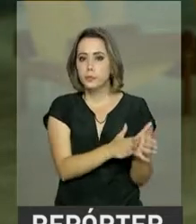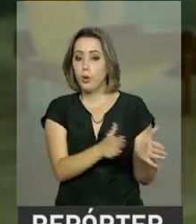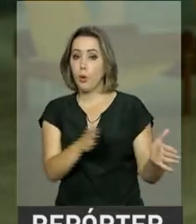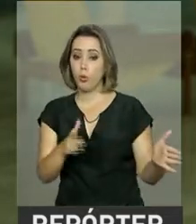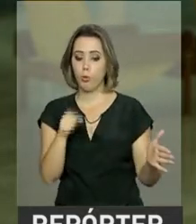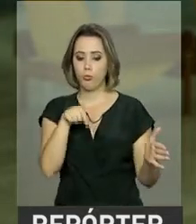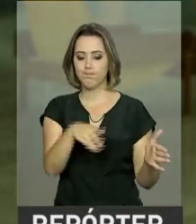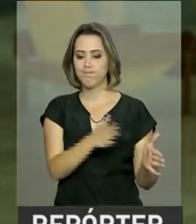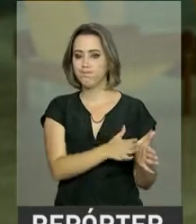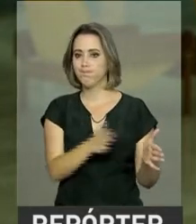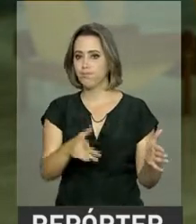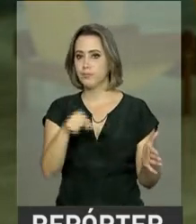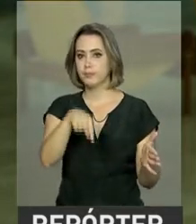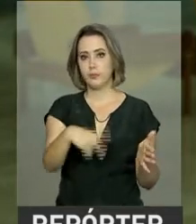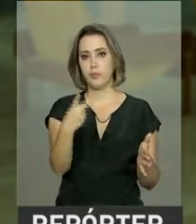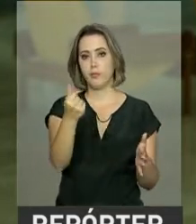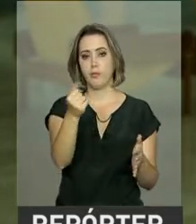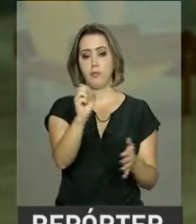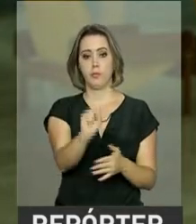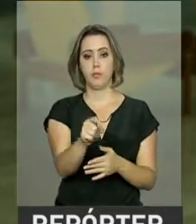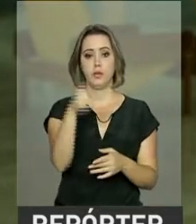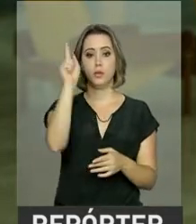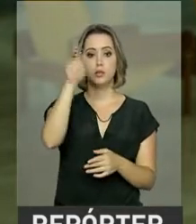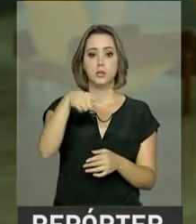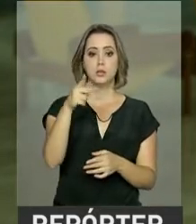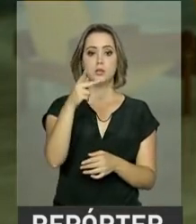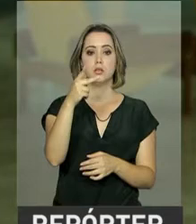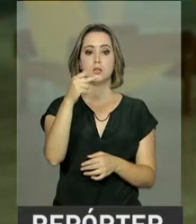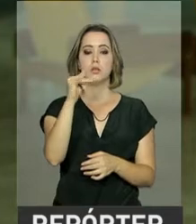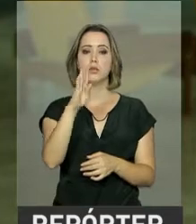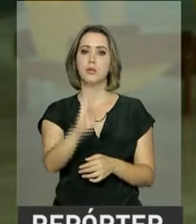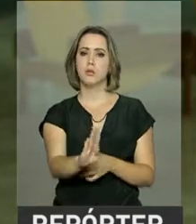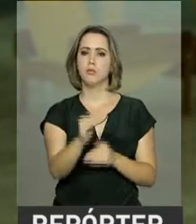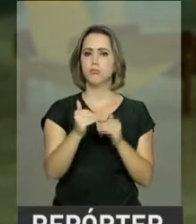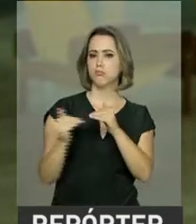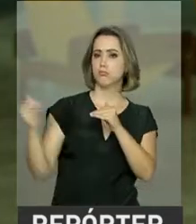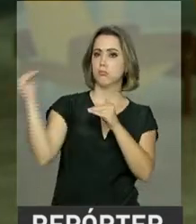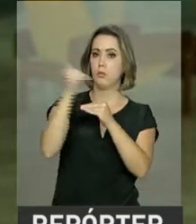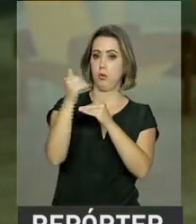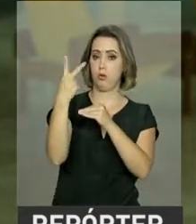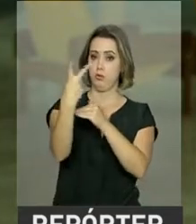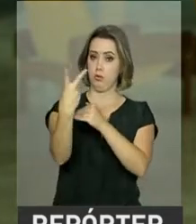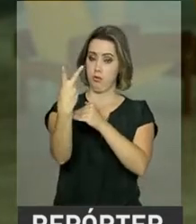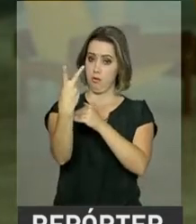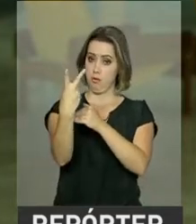tempo. Então, a estimativa para 2018 é que o PIB do Brasil cresça em